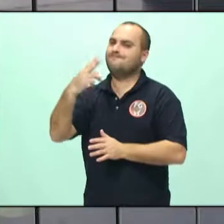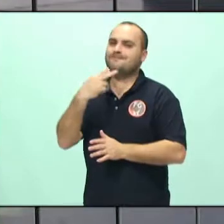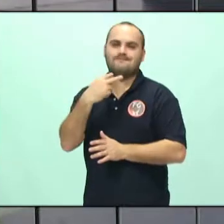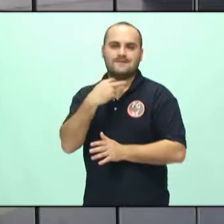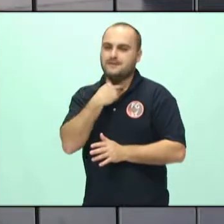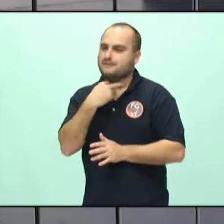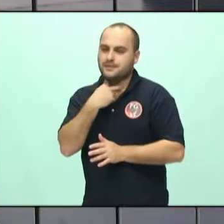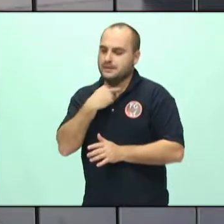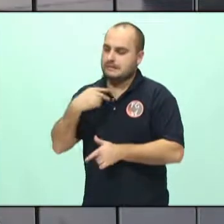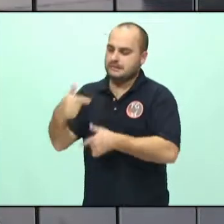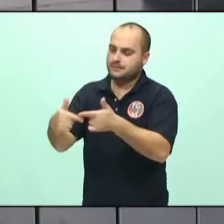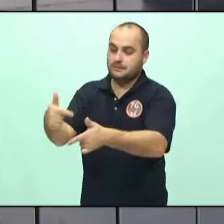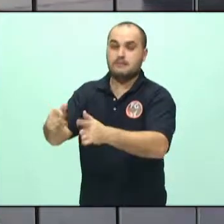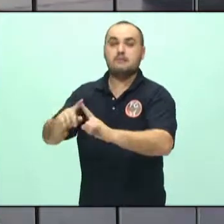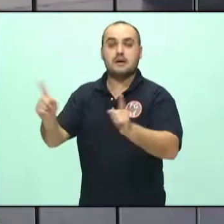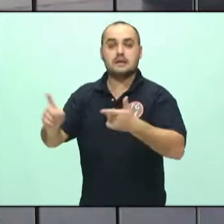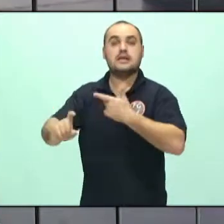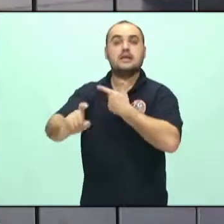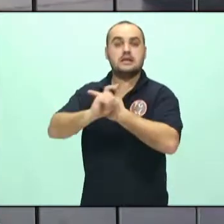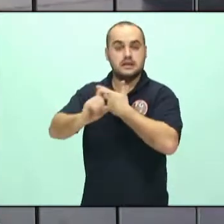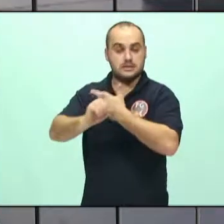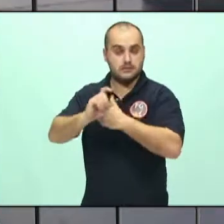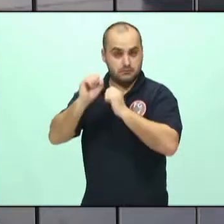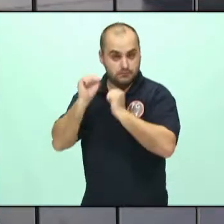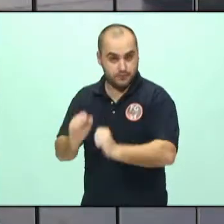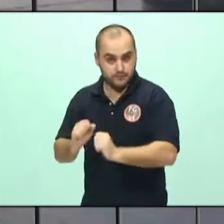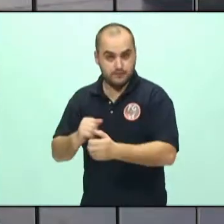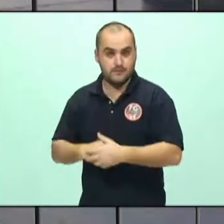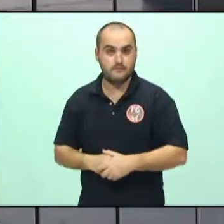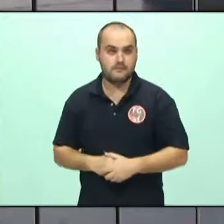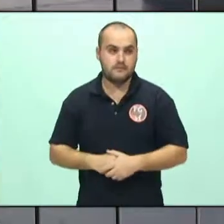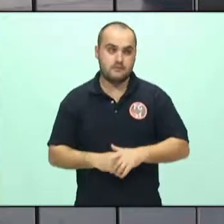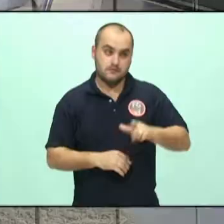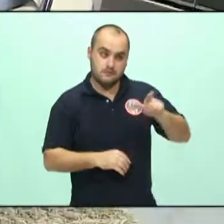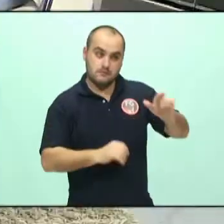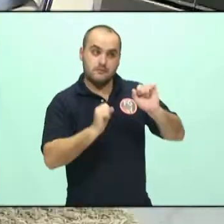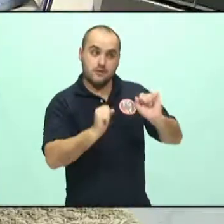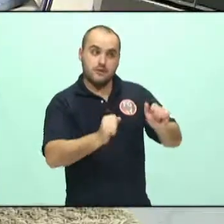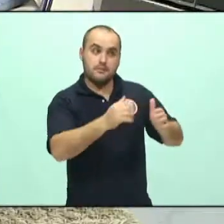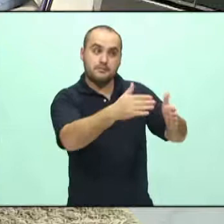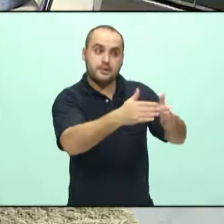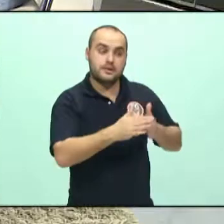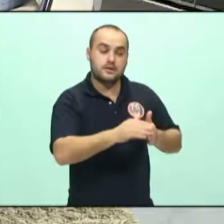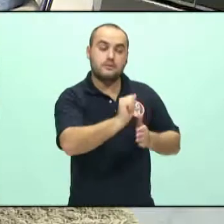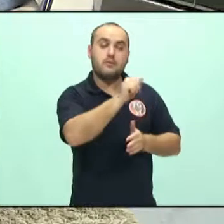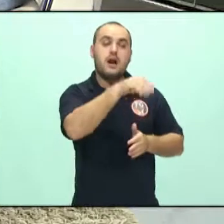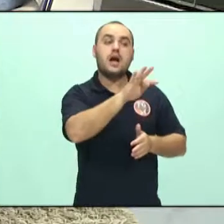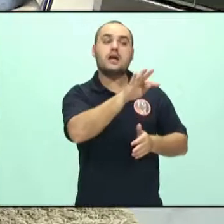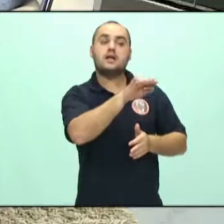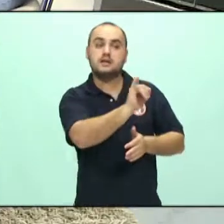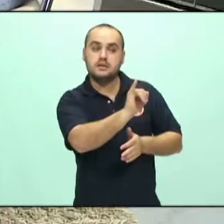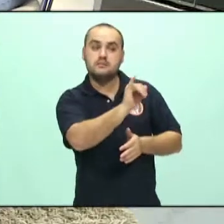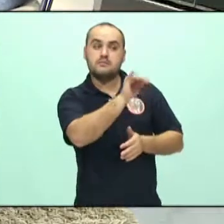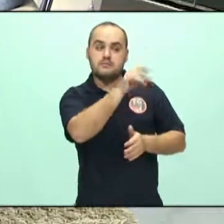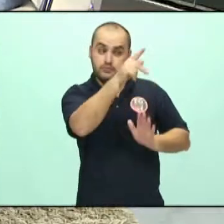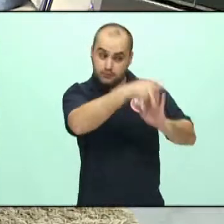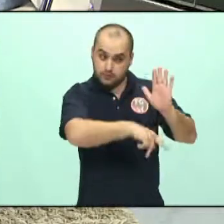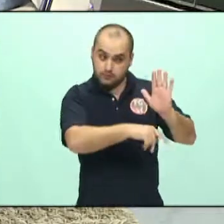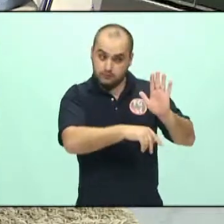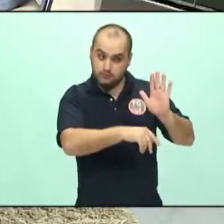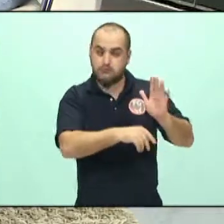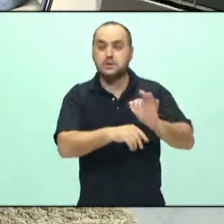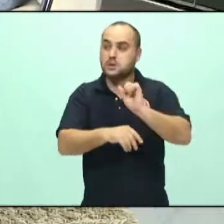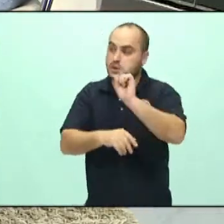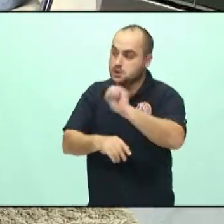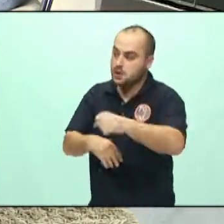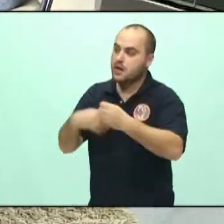legislar sobre isso, mas o executivo pode. O senhor poderia entrar com a indicação de anteprojeto. Isso, foi exatamente isso. Nós mandamos para o prefeito,